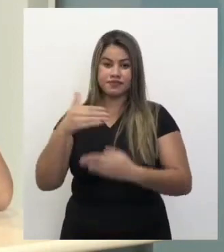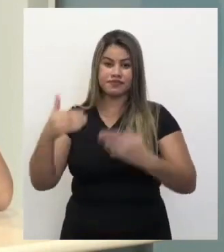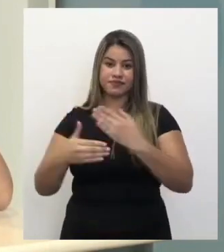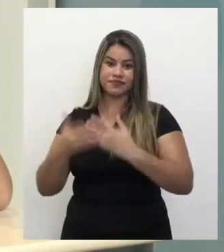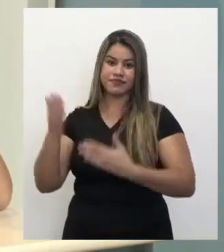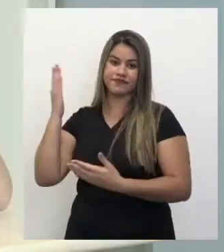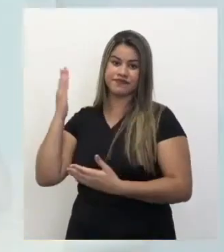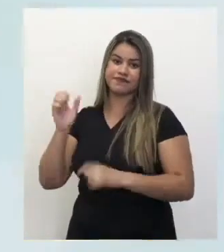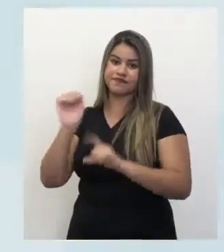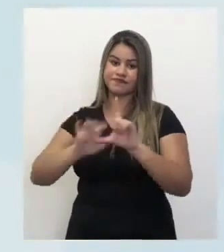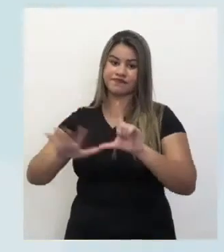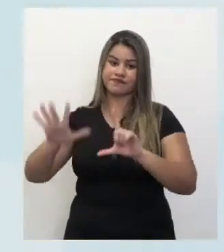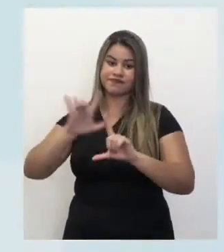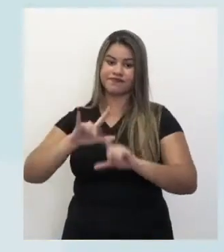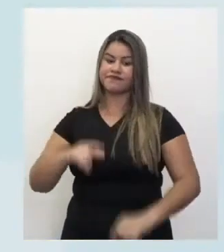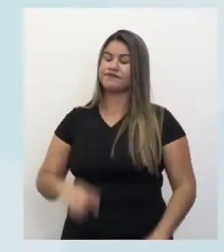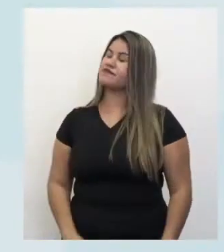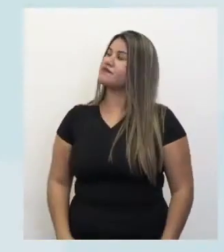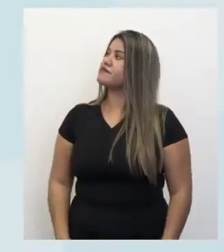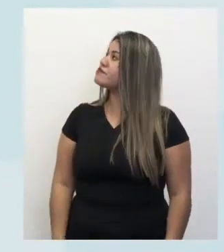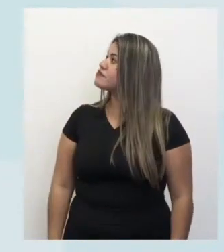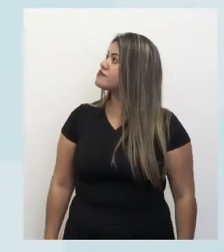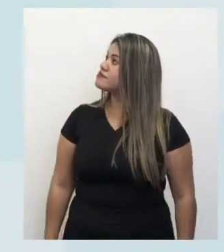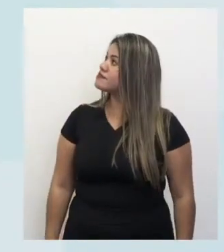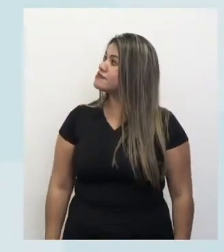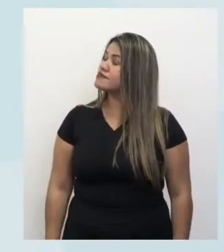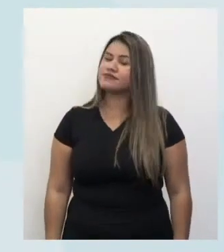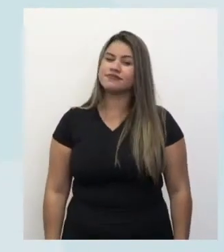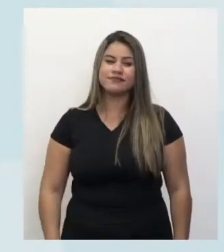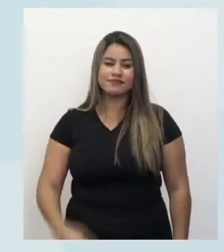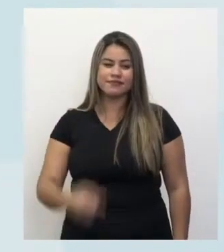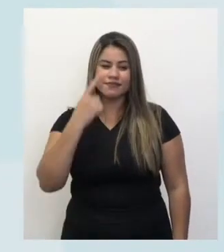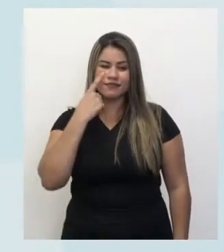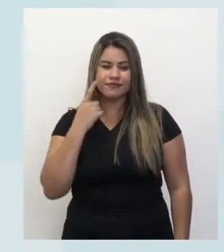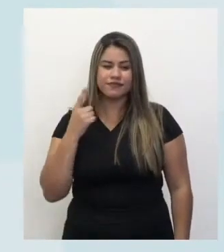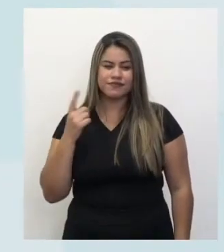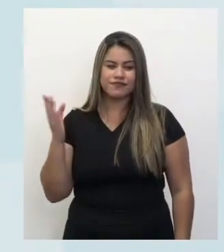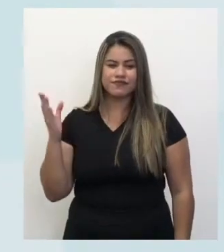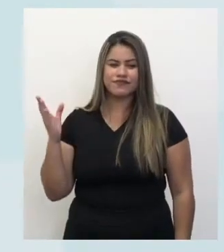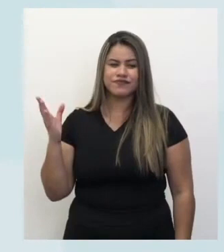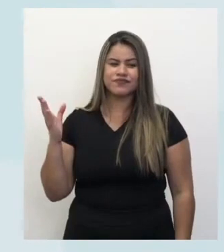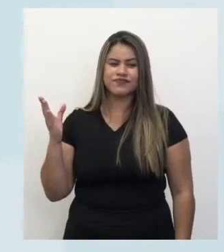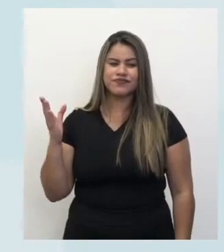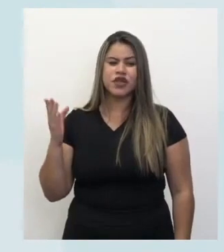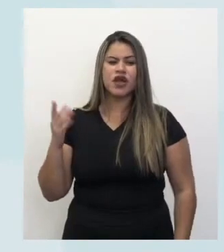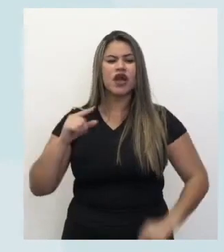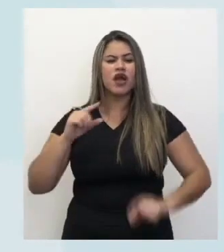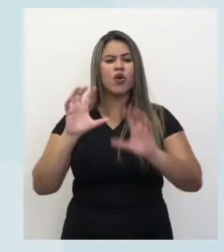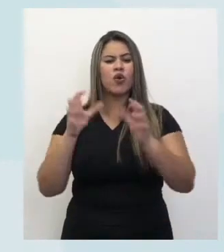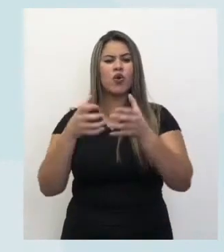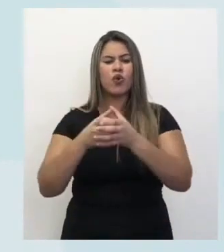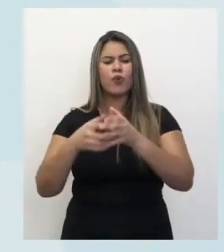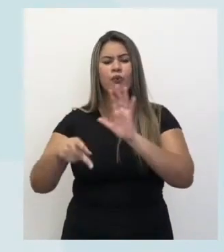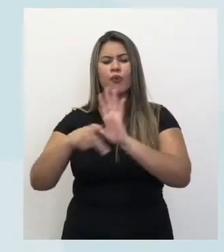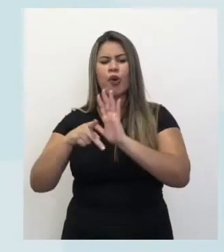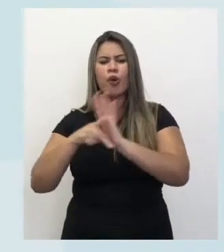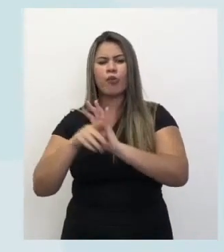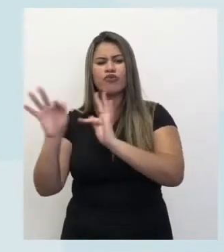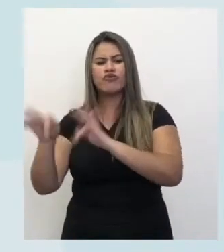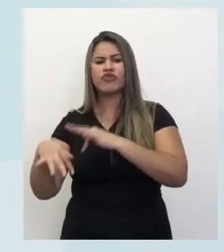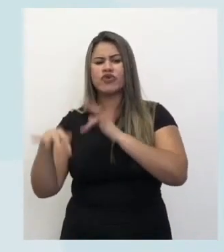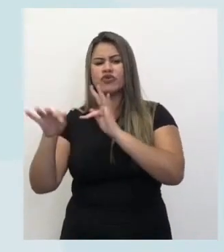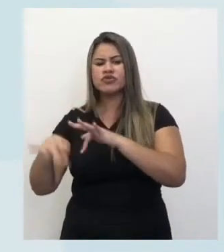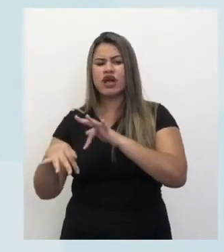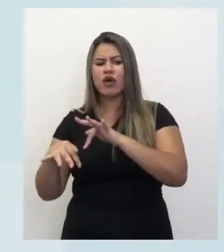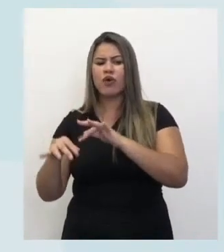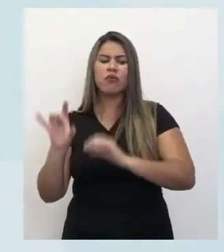analisar uma imagem. Então, vocês conseguem reconhecer aí desta imagem quais são os grupos da sociedade feudal? Cada